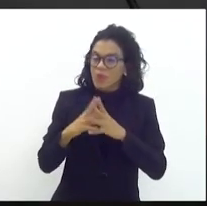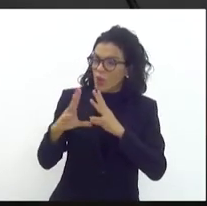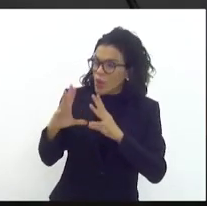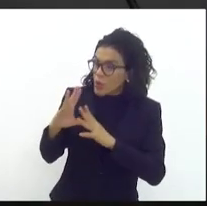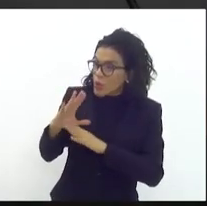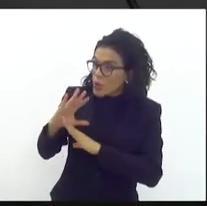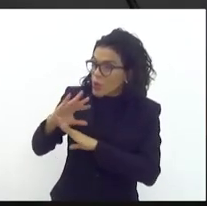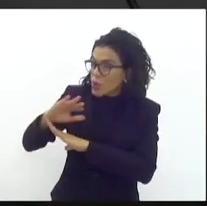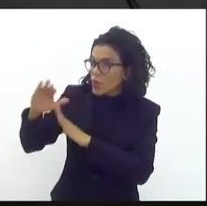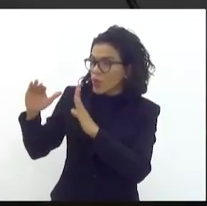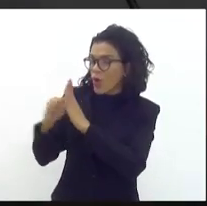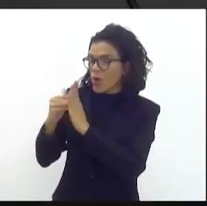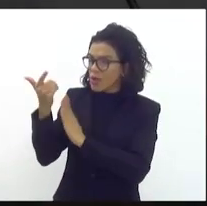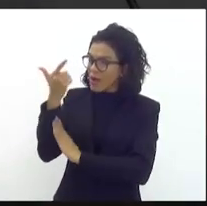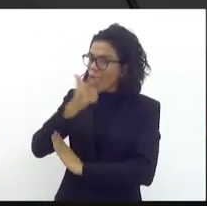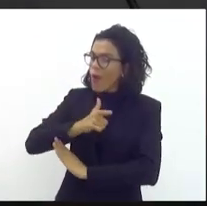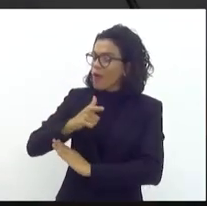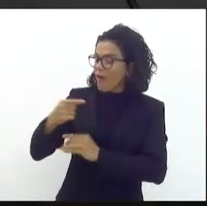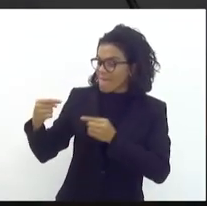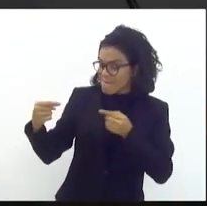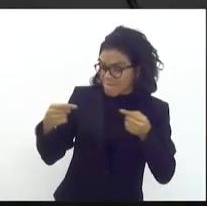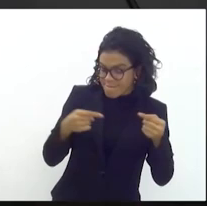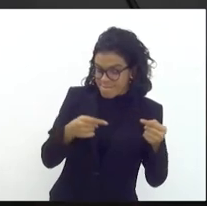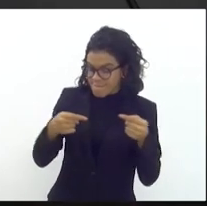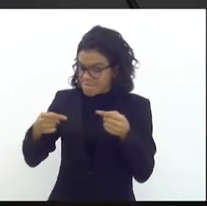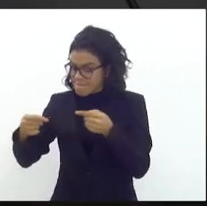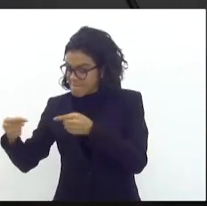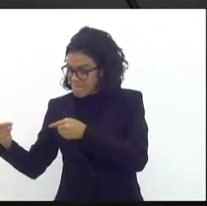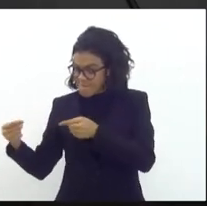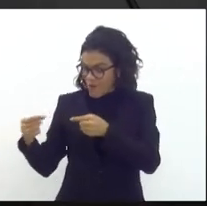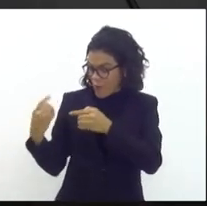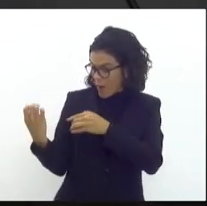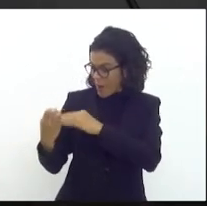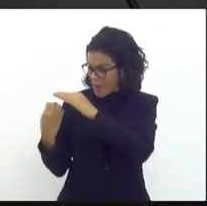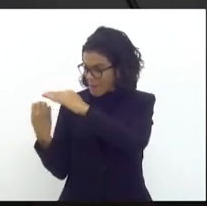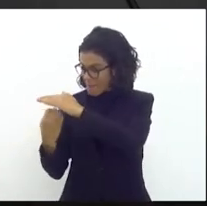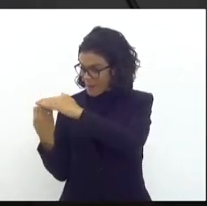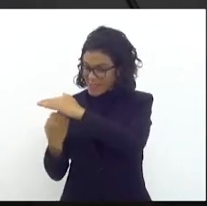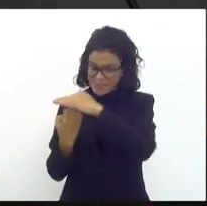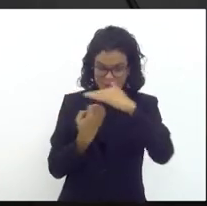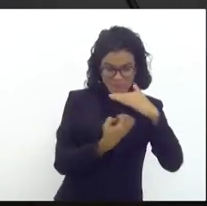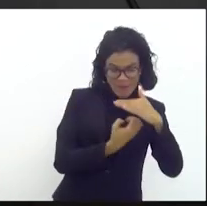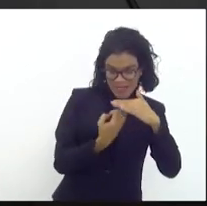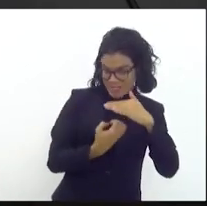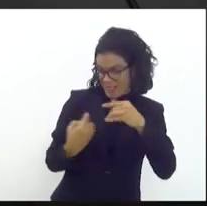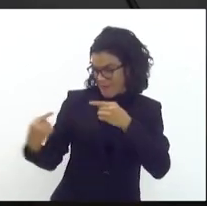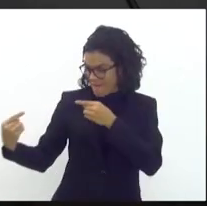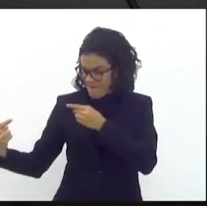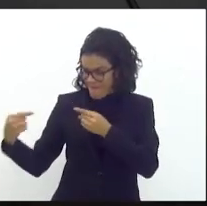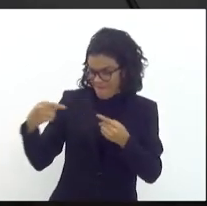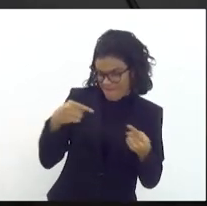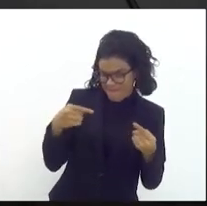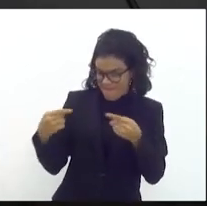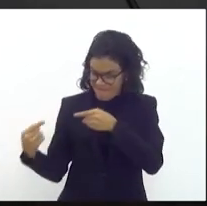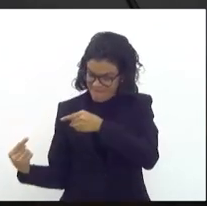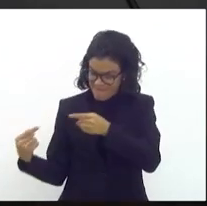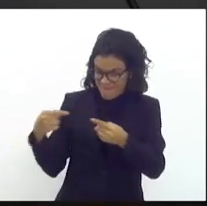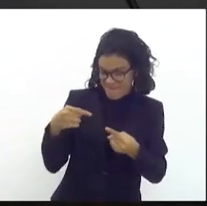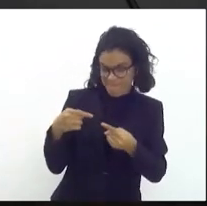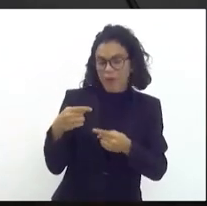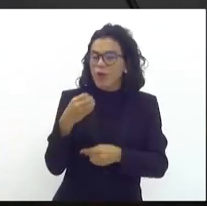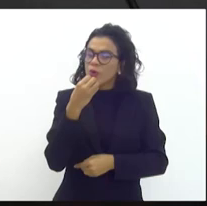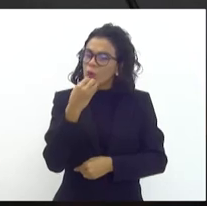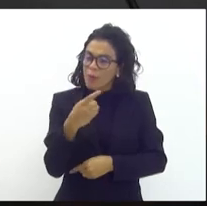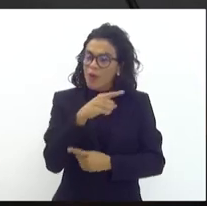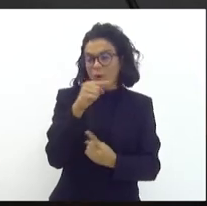competitividade e isso é muito óbvio né uma empresa vai para um determinado uma logística péssima com uma dificuldade tudo bem que